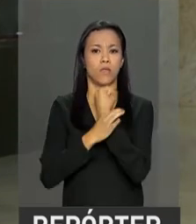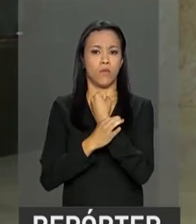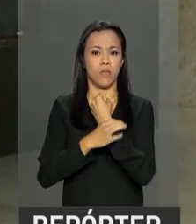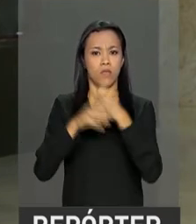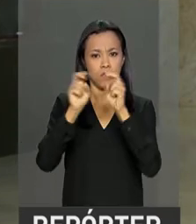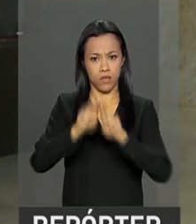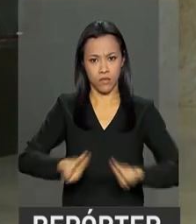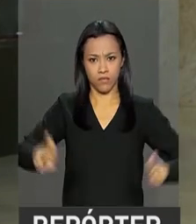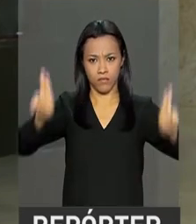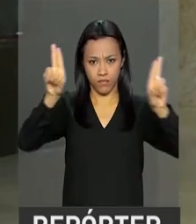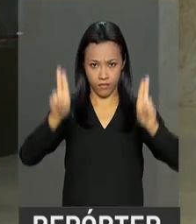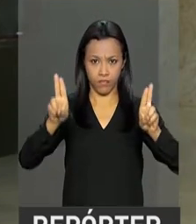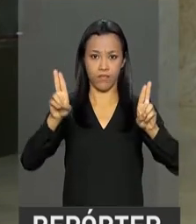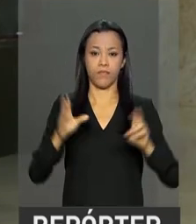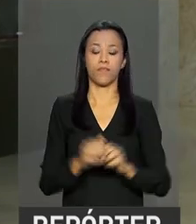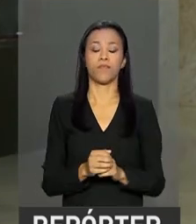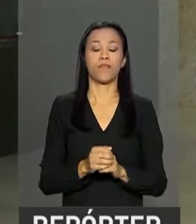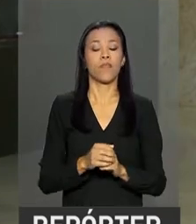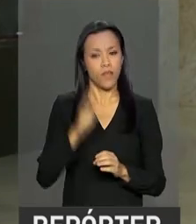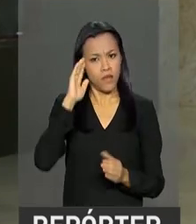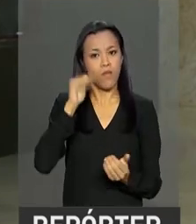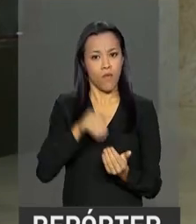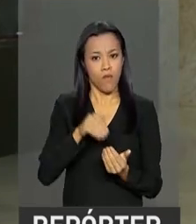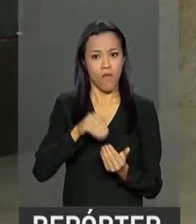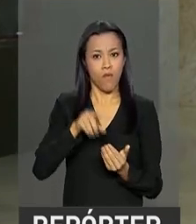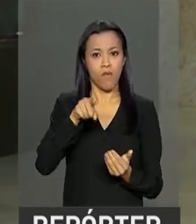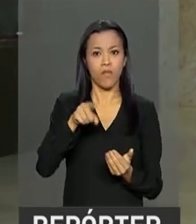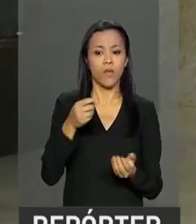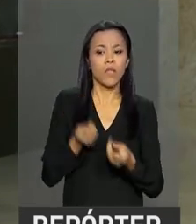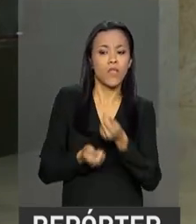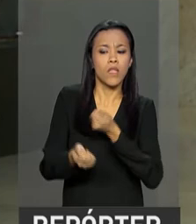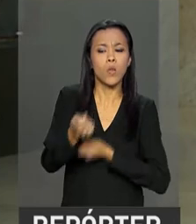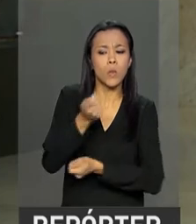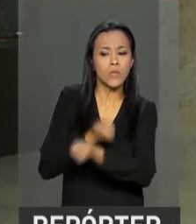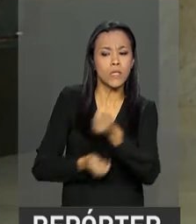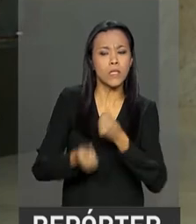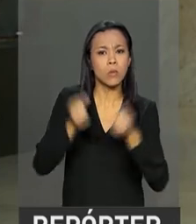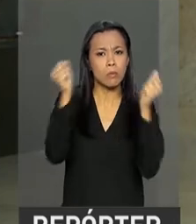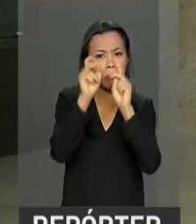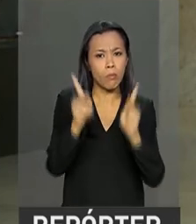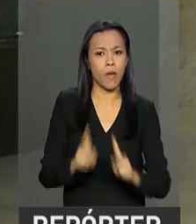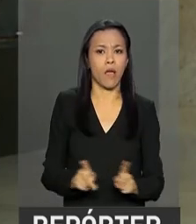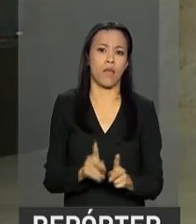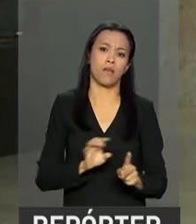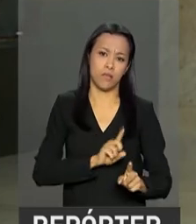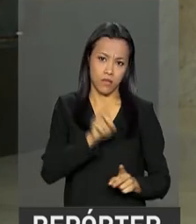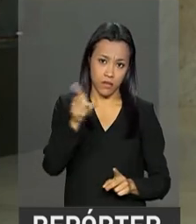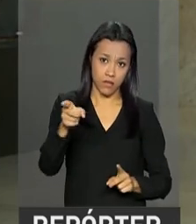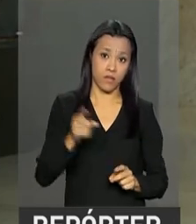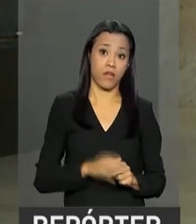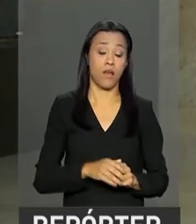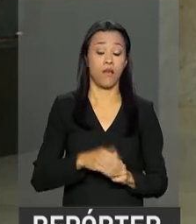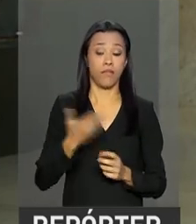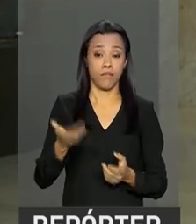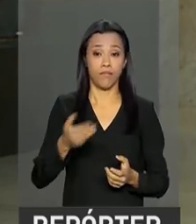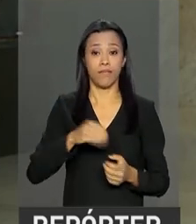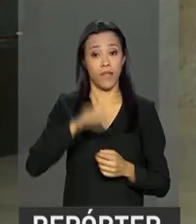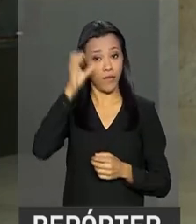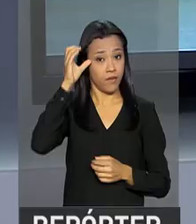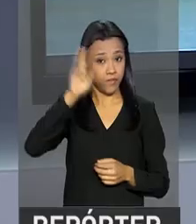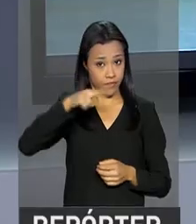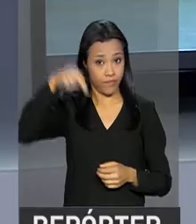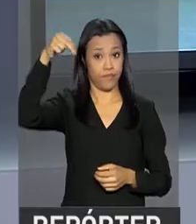Nações Unidas e defende uma negociação de paz na Península Coreana. Volto com você,